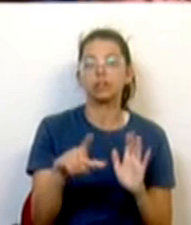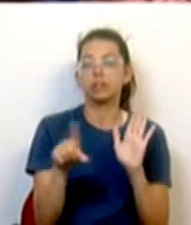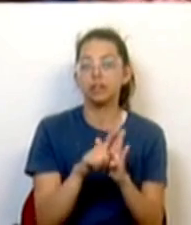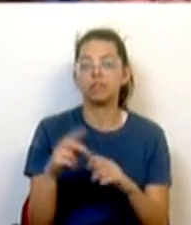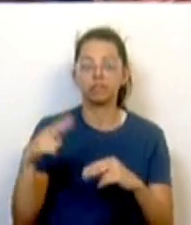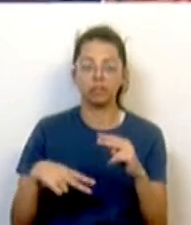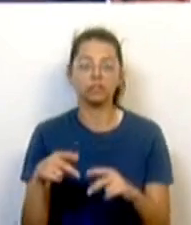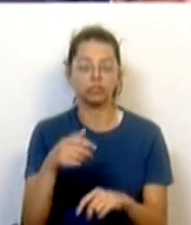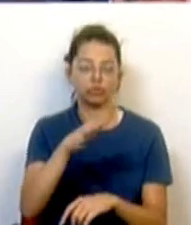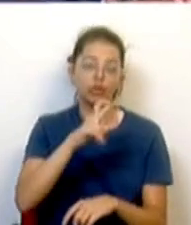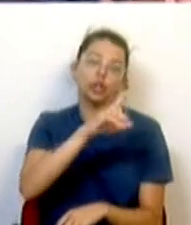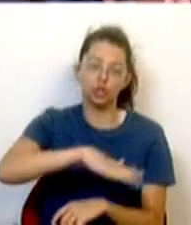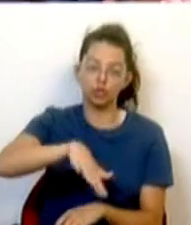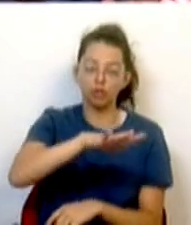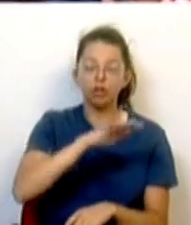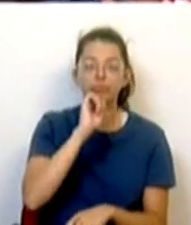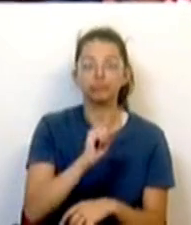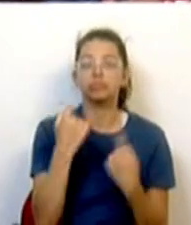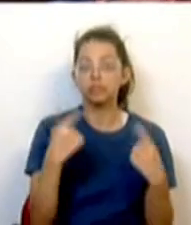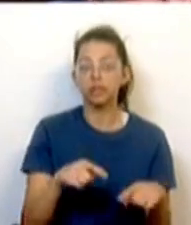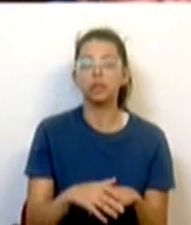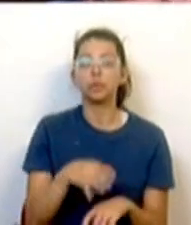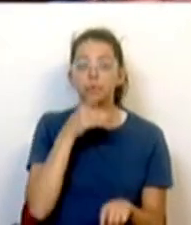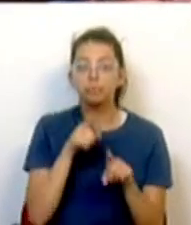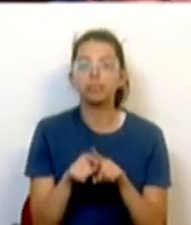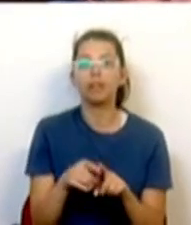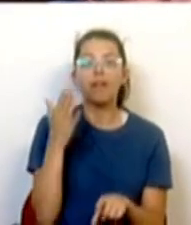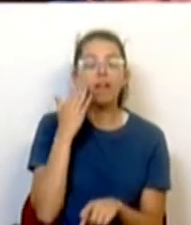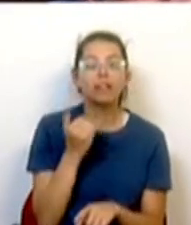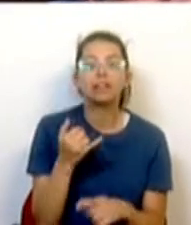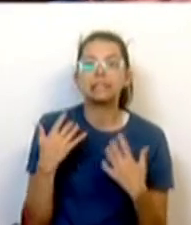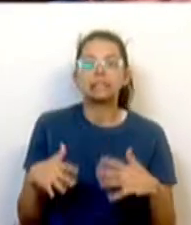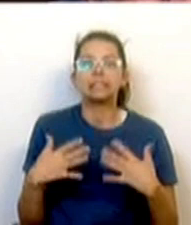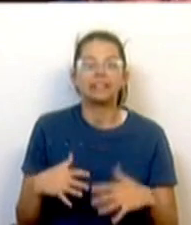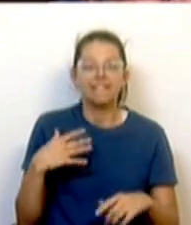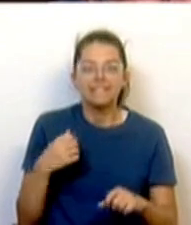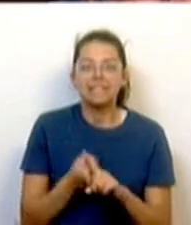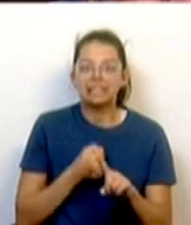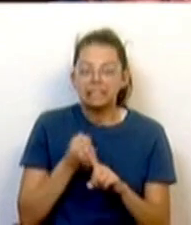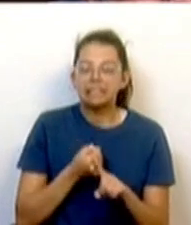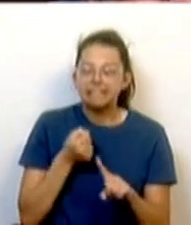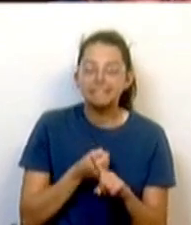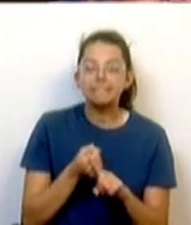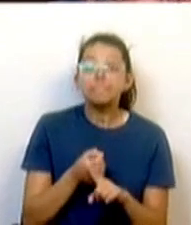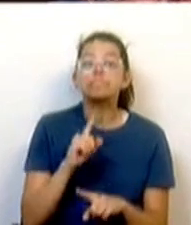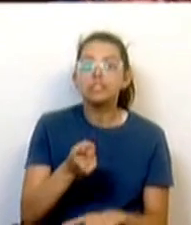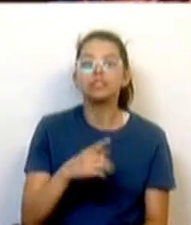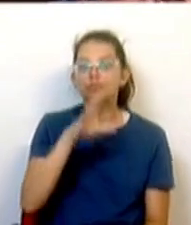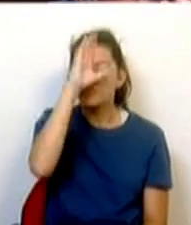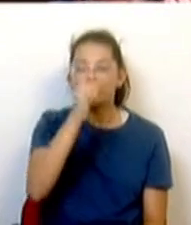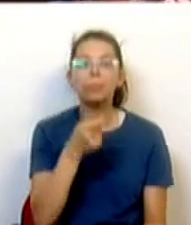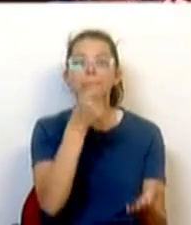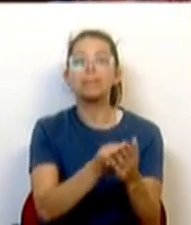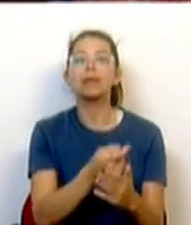Finanças Regionais. O que o Sr. Deputado tenta fazer desesperadamente é que a República pague duas